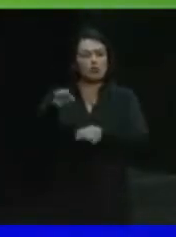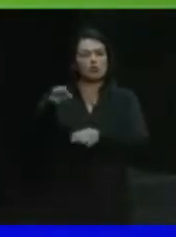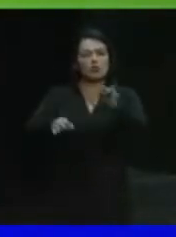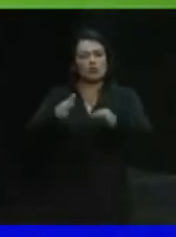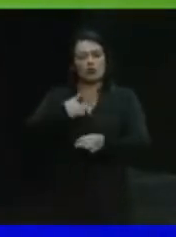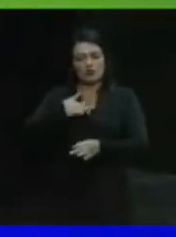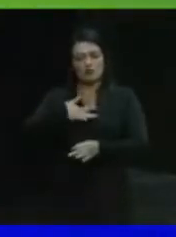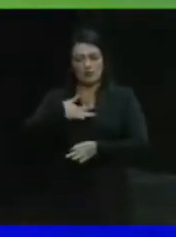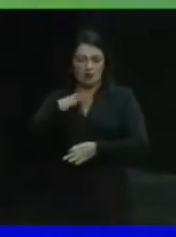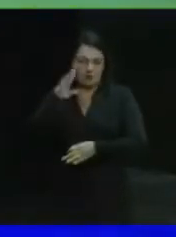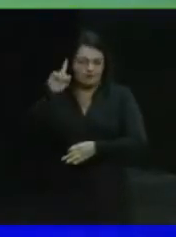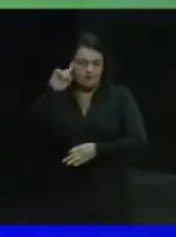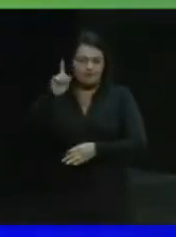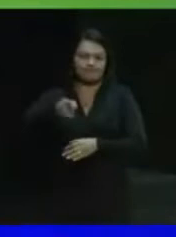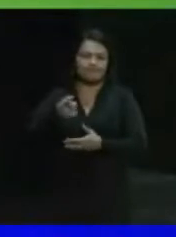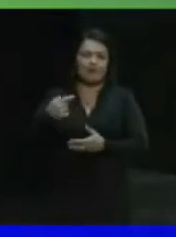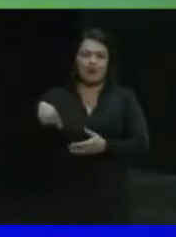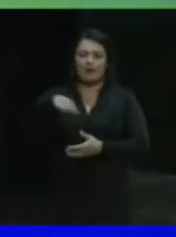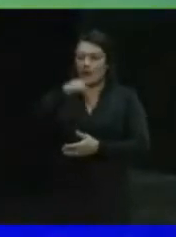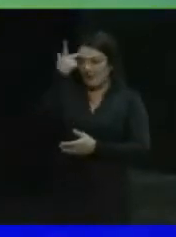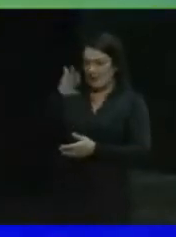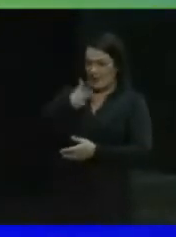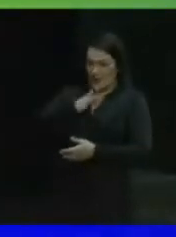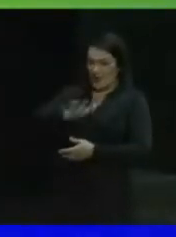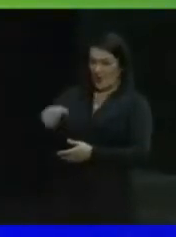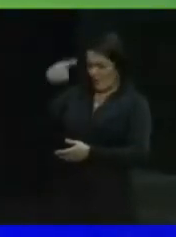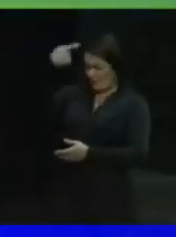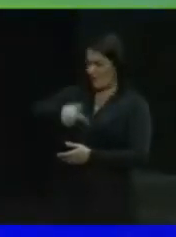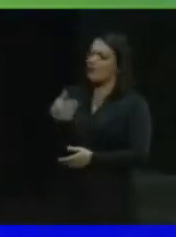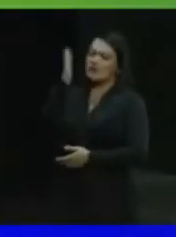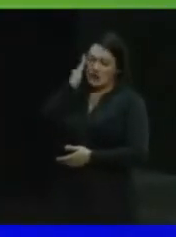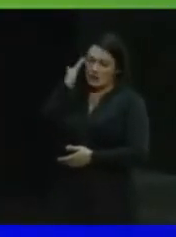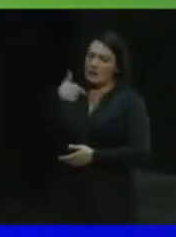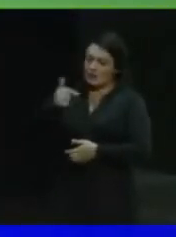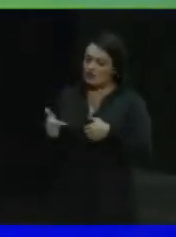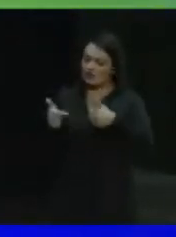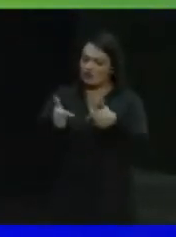gestão. Até quem não gosta de mim reconhece isso.